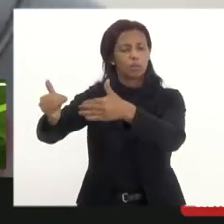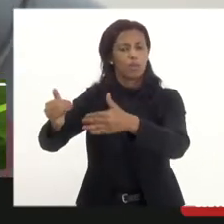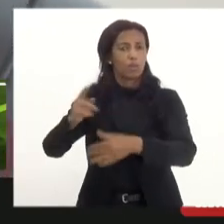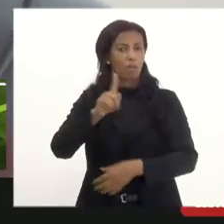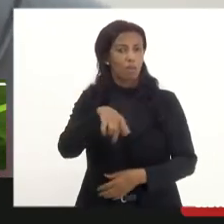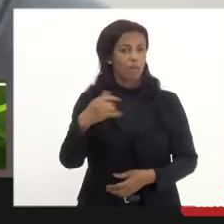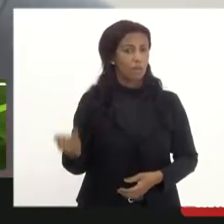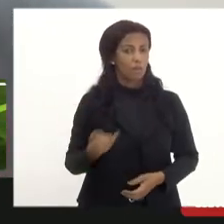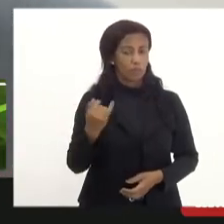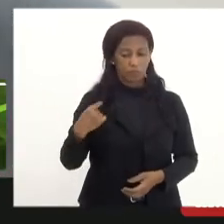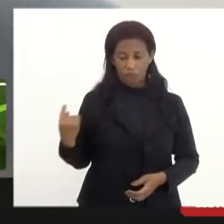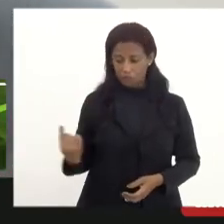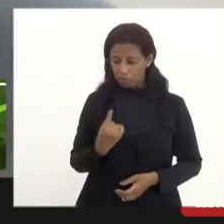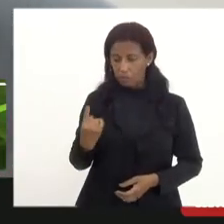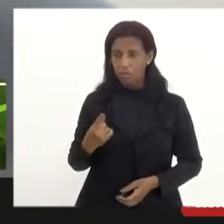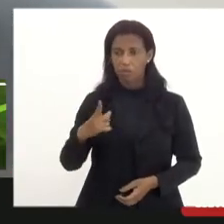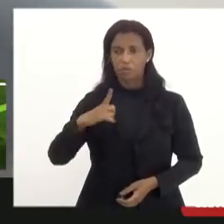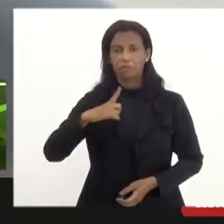a gente tenha,